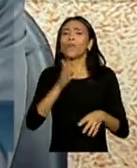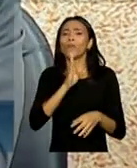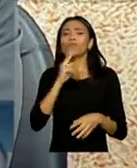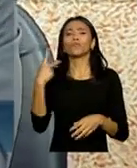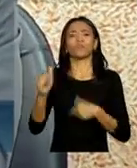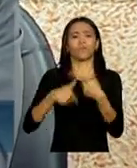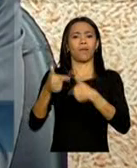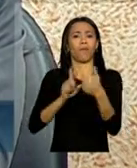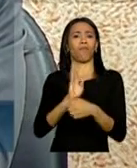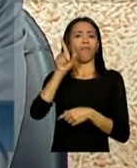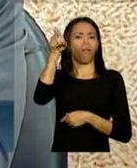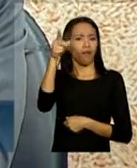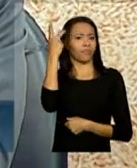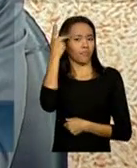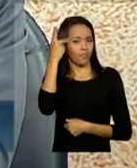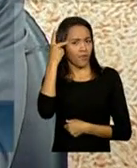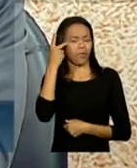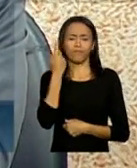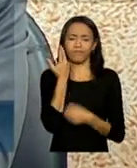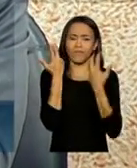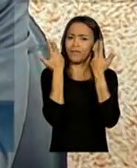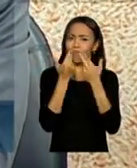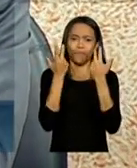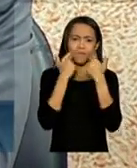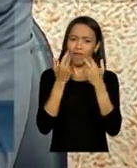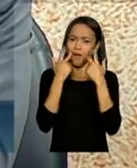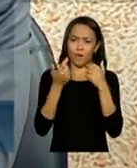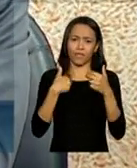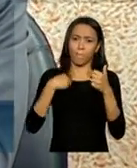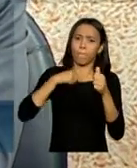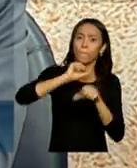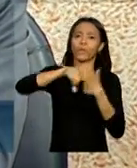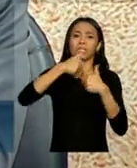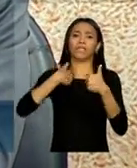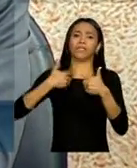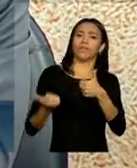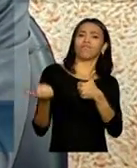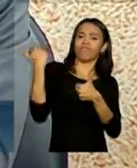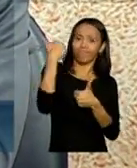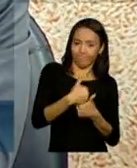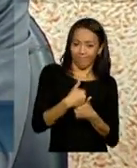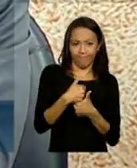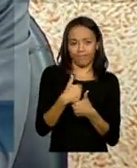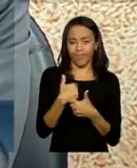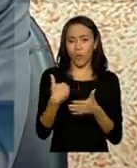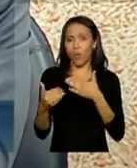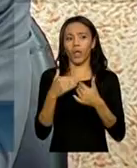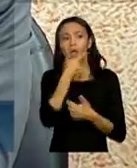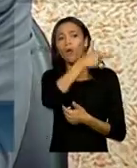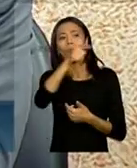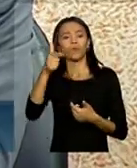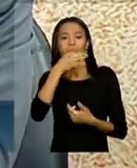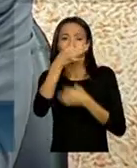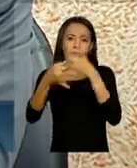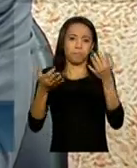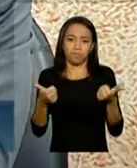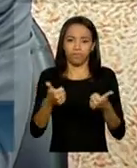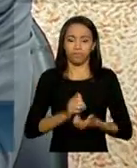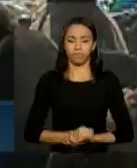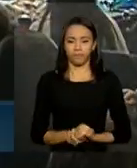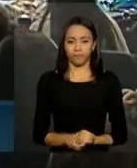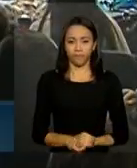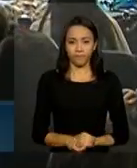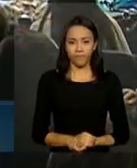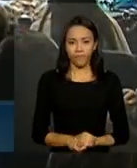pelo cosems de São Paulo uma transição tranquila como seria com qualquer outro indicado pela presidenta Dilma Tá certo então gente